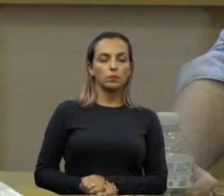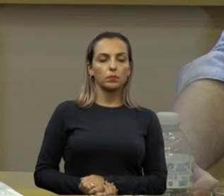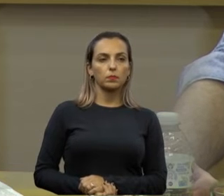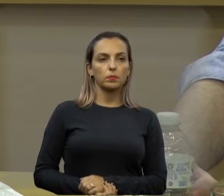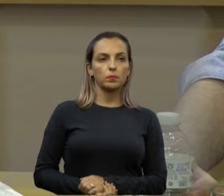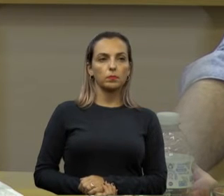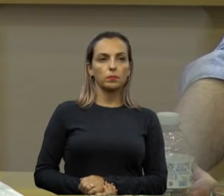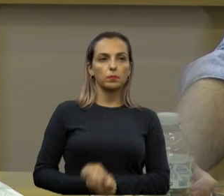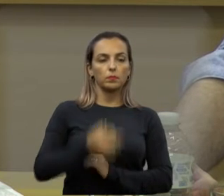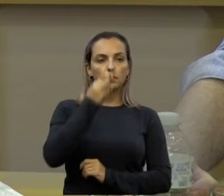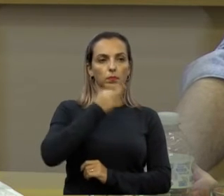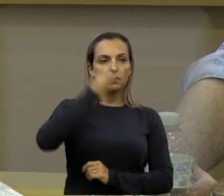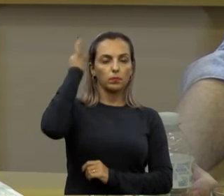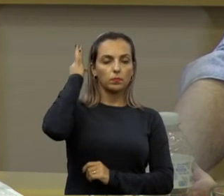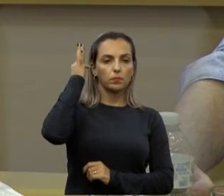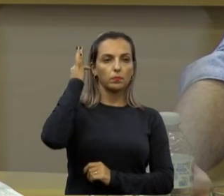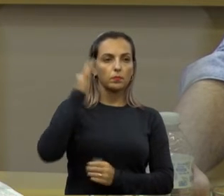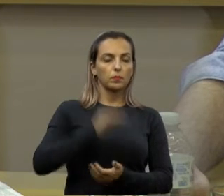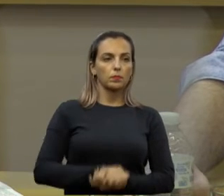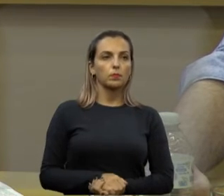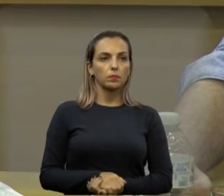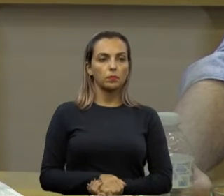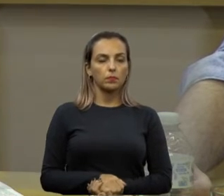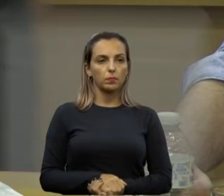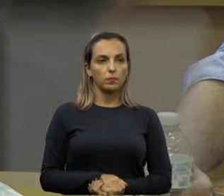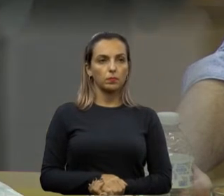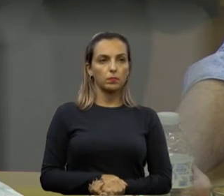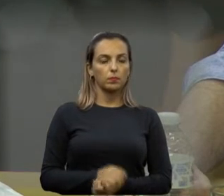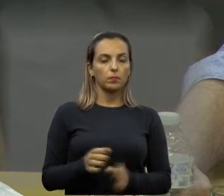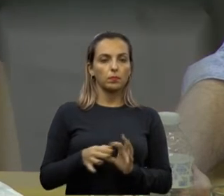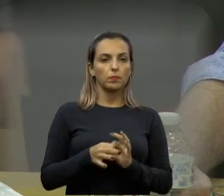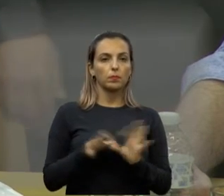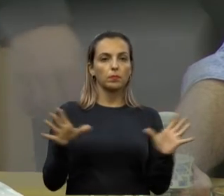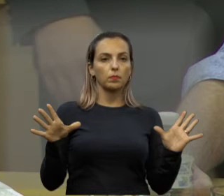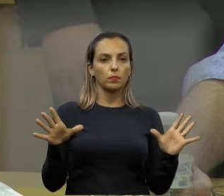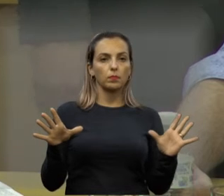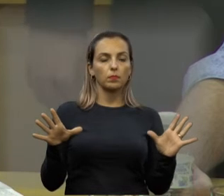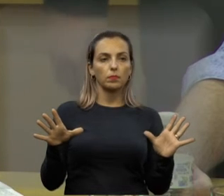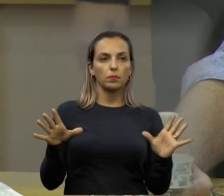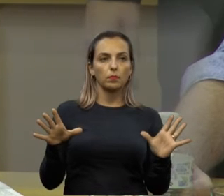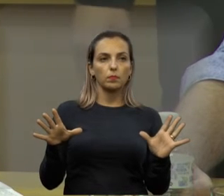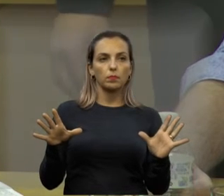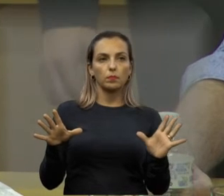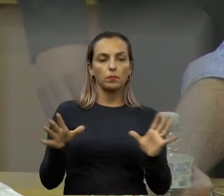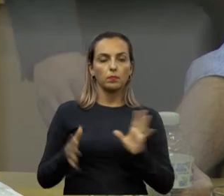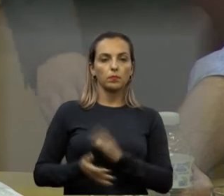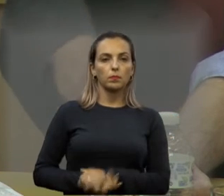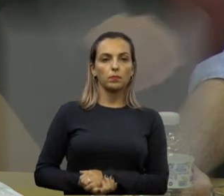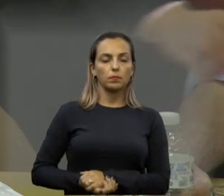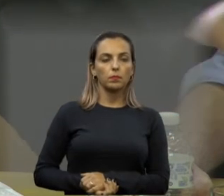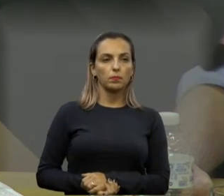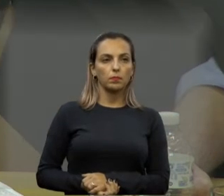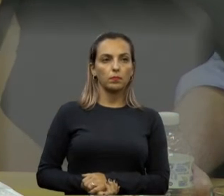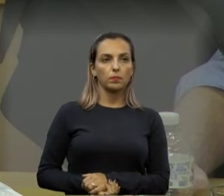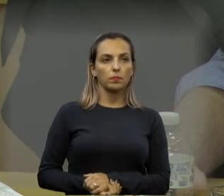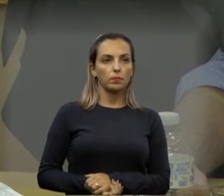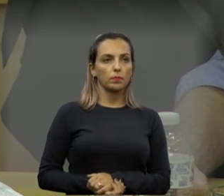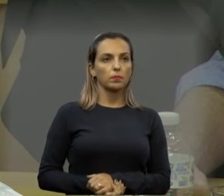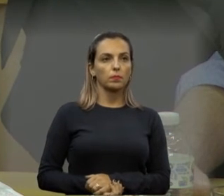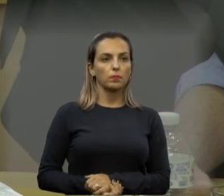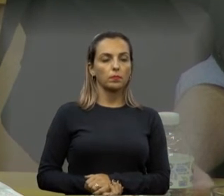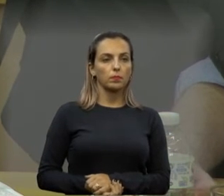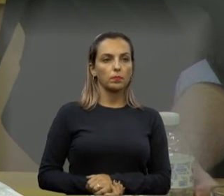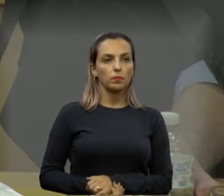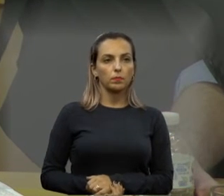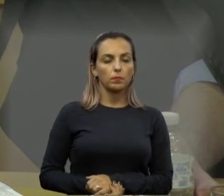vereadora Fabi Vergílio Tainara eu vou deixar livre as inscrições tá liberado por favor perto da FAB por